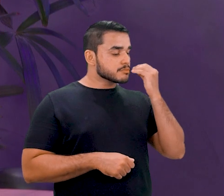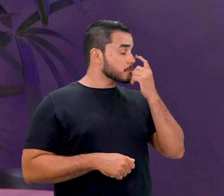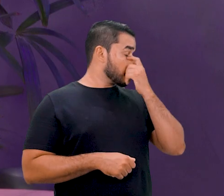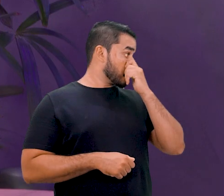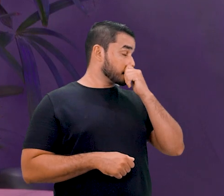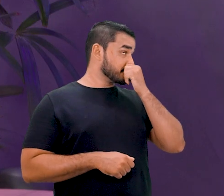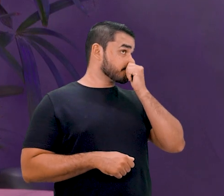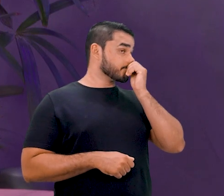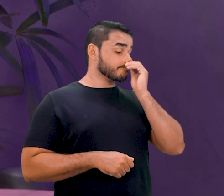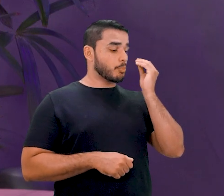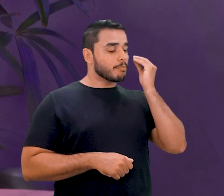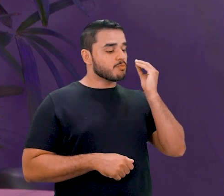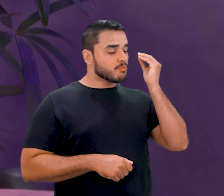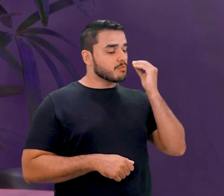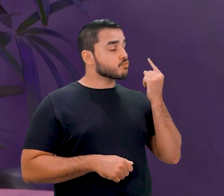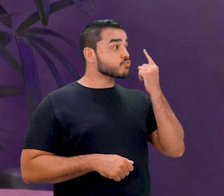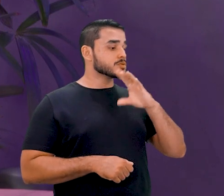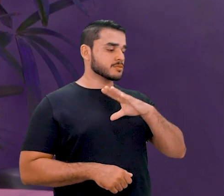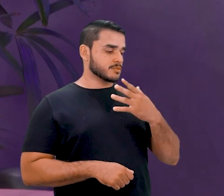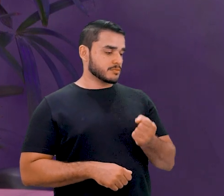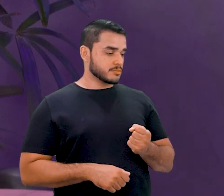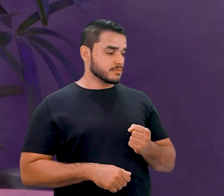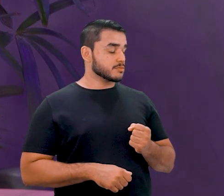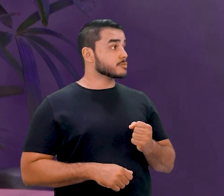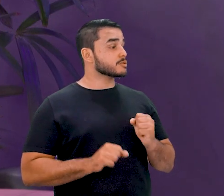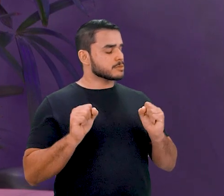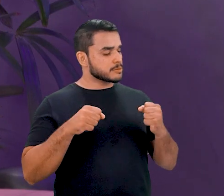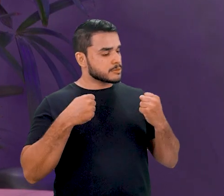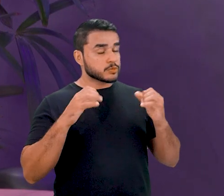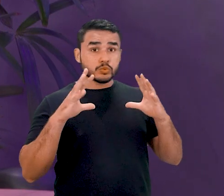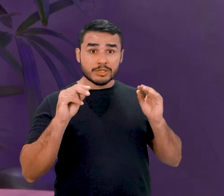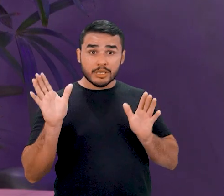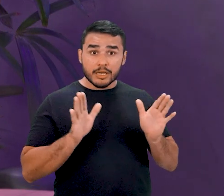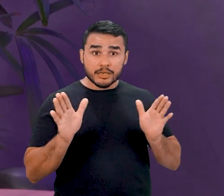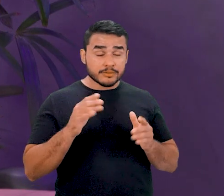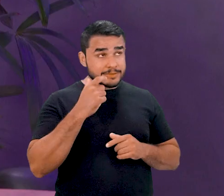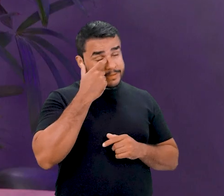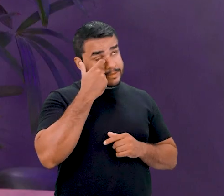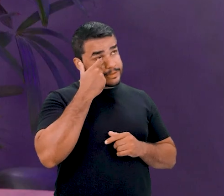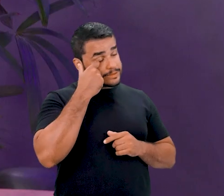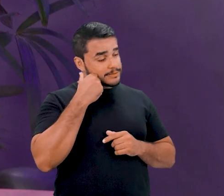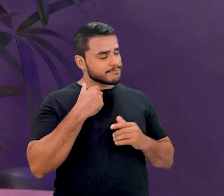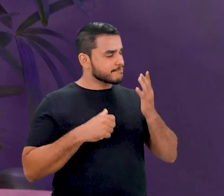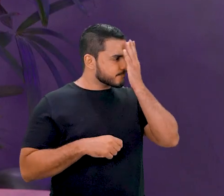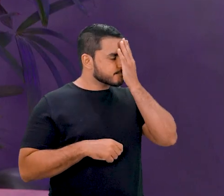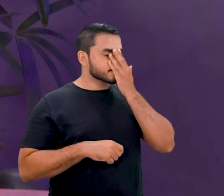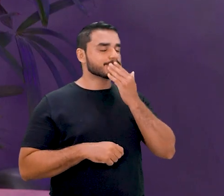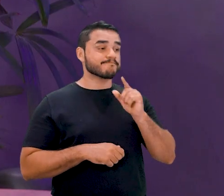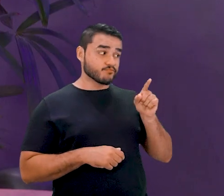Isso. Talvez um dos nossos maiores desafios tudo que se fala em acessibilidade, e aí eu acho que tu entende isso